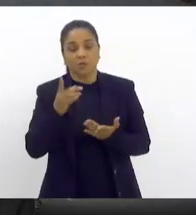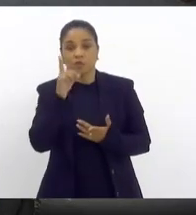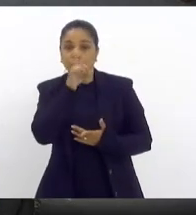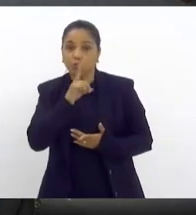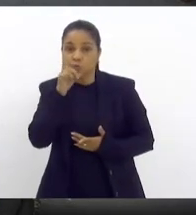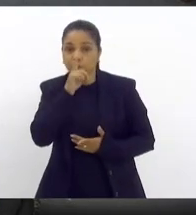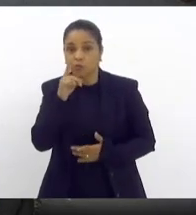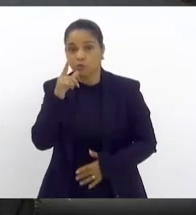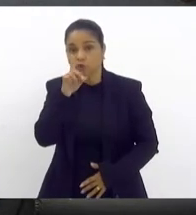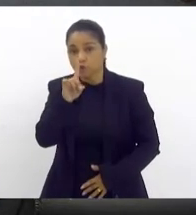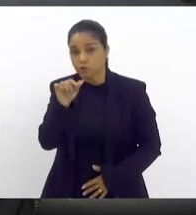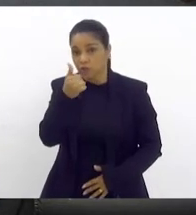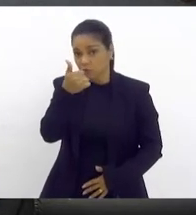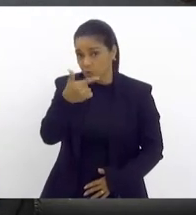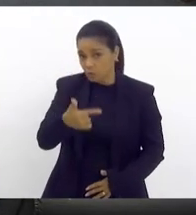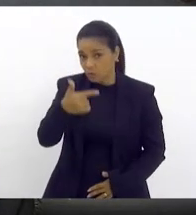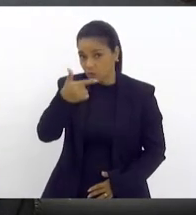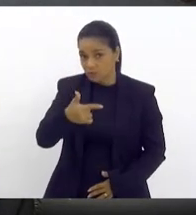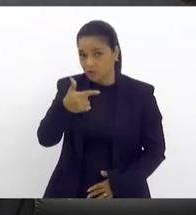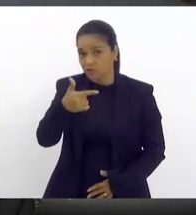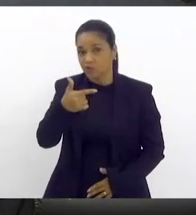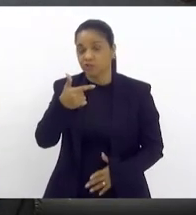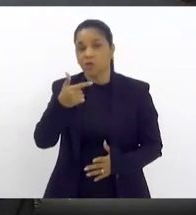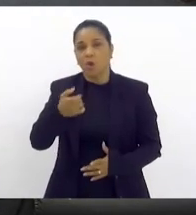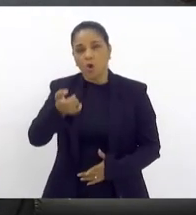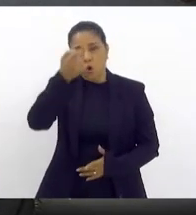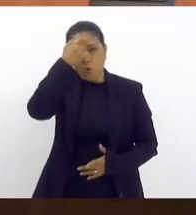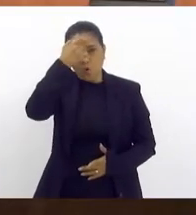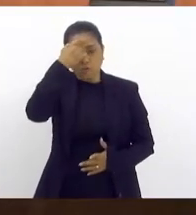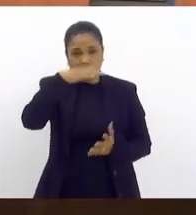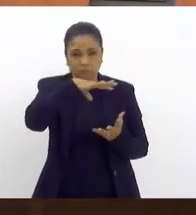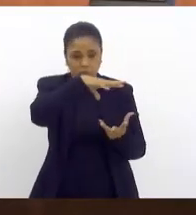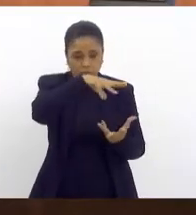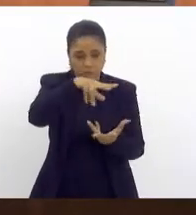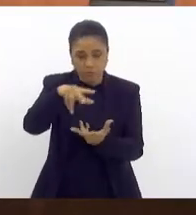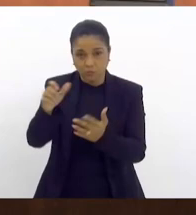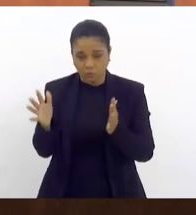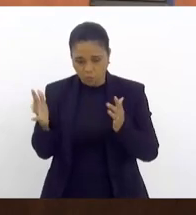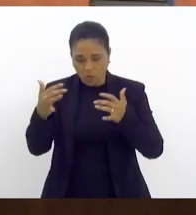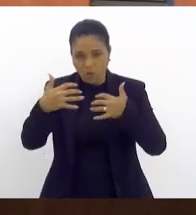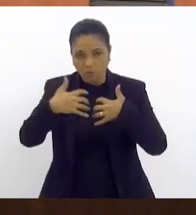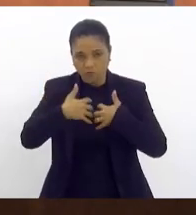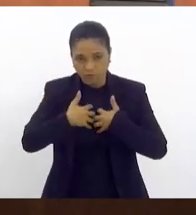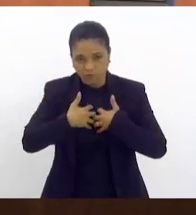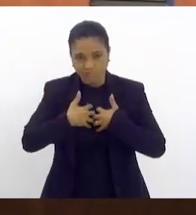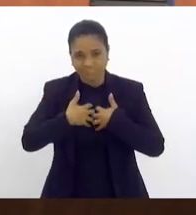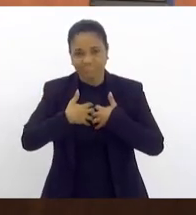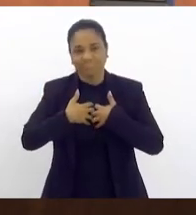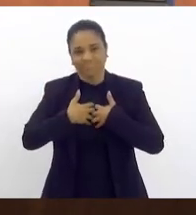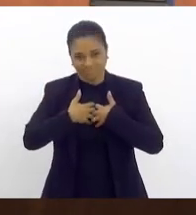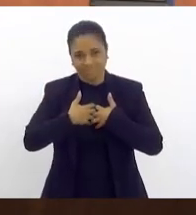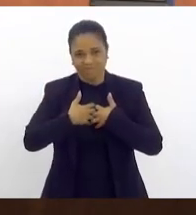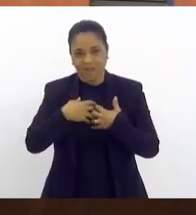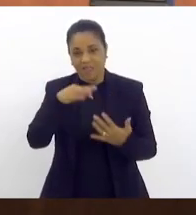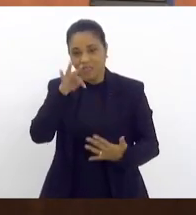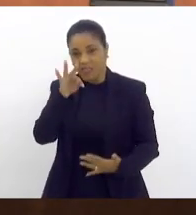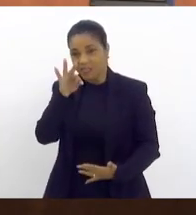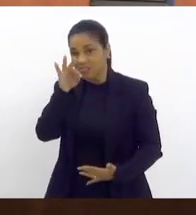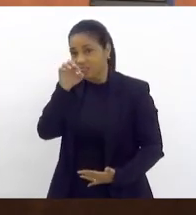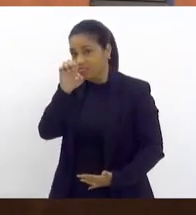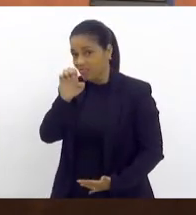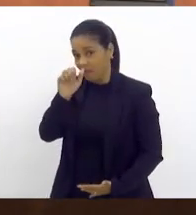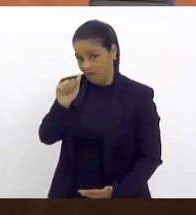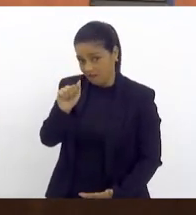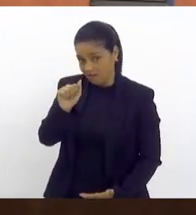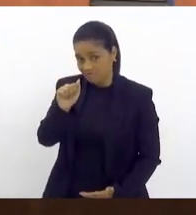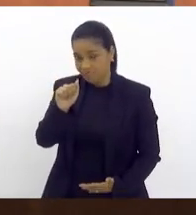nós teremos o dia mundial de conscientização sobre o autismo transtorno do espectro autista e é